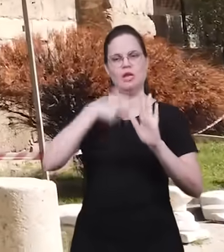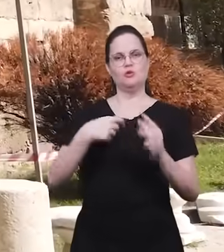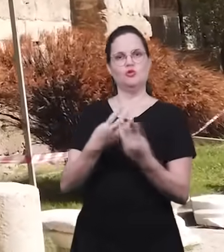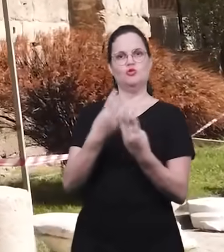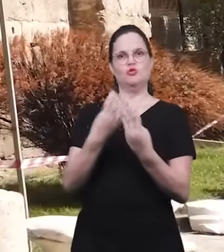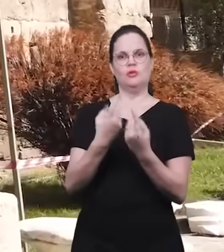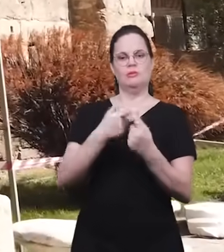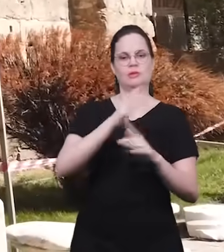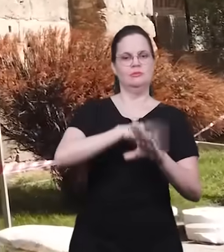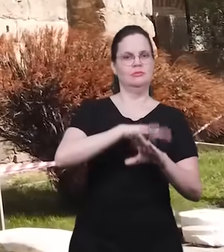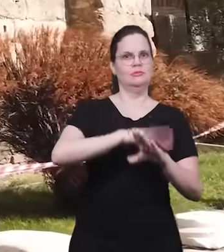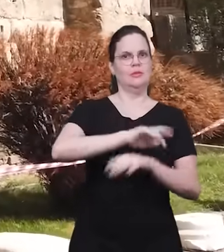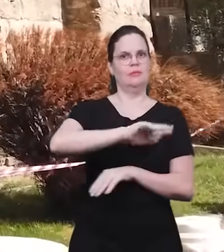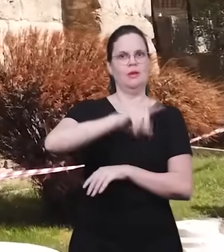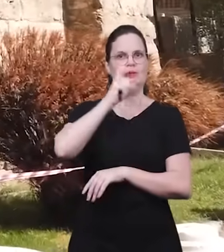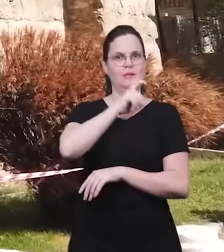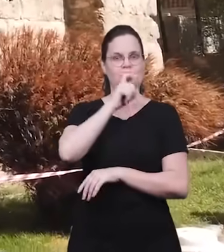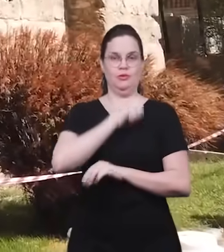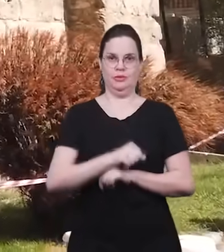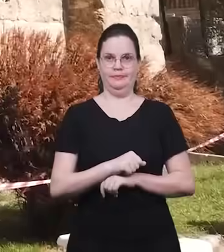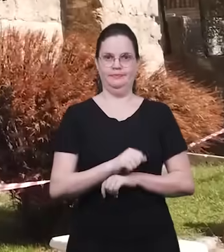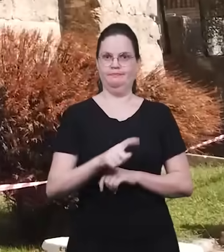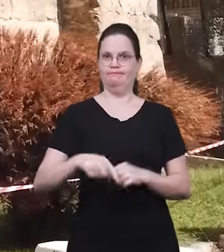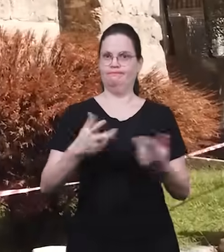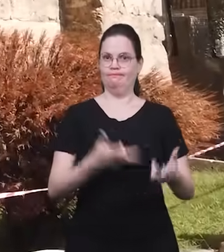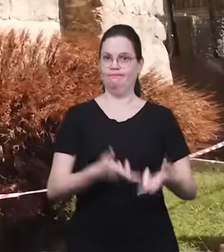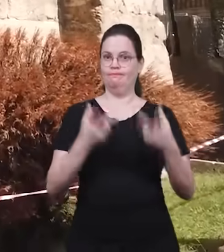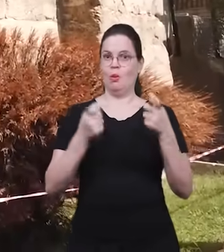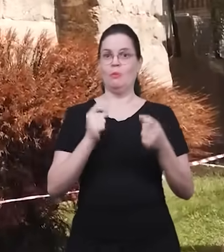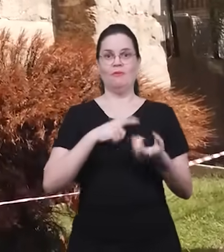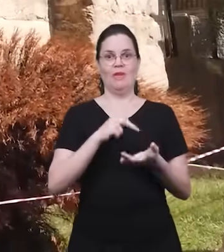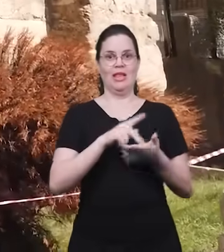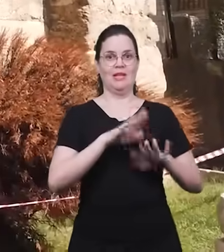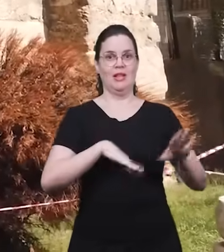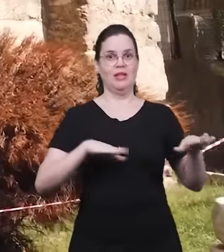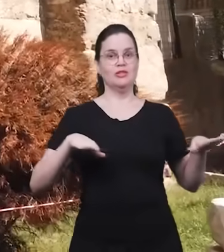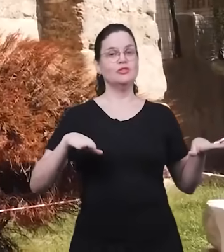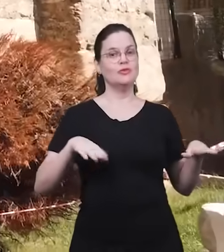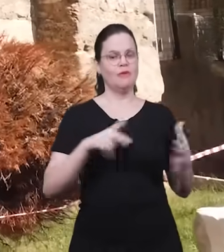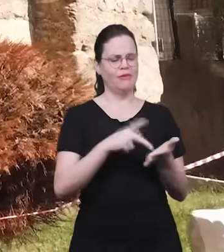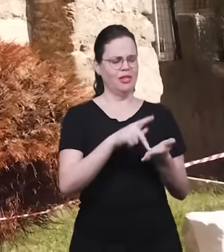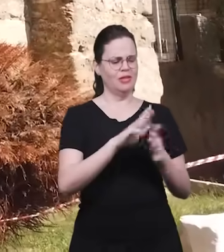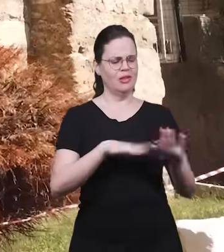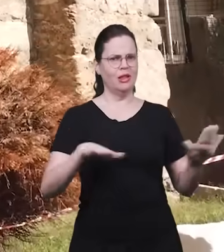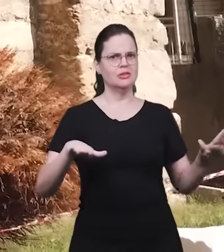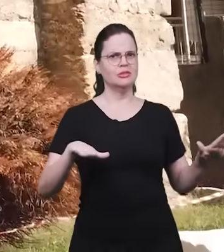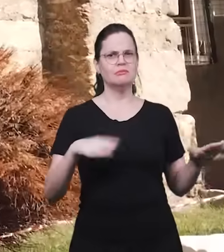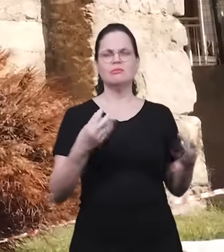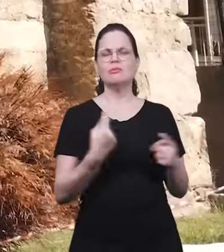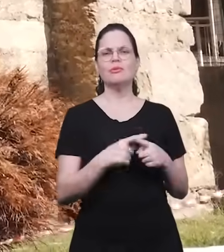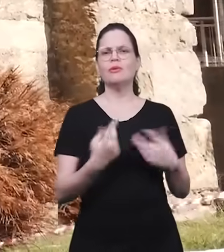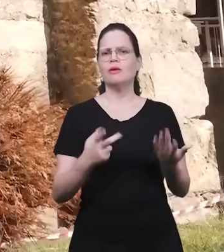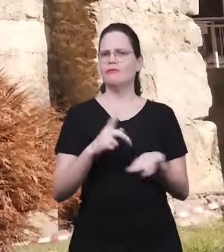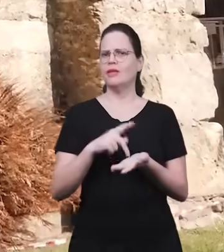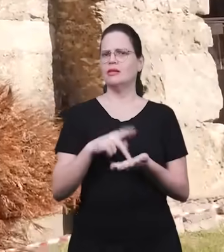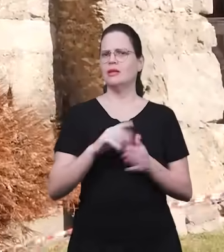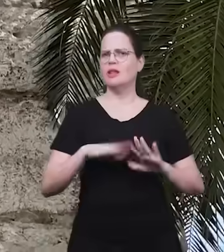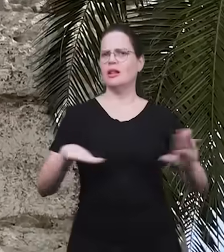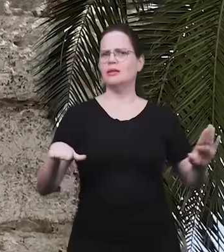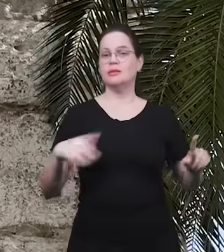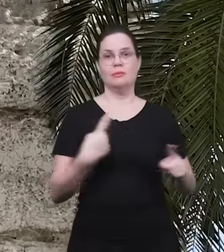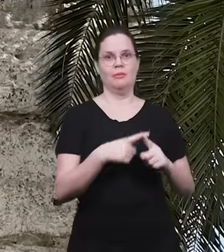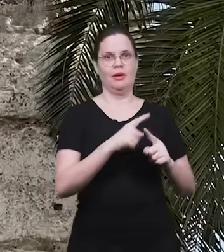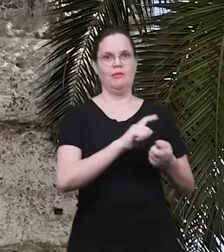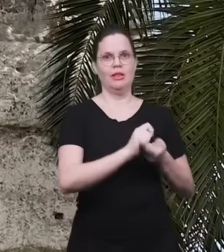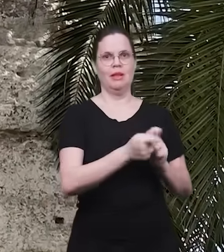mentem. Aqui nós vemos um cenário dessa verdade relativa. Porque a verdade relativa, ela